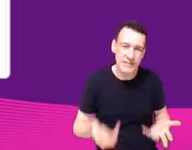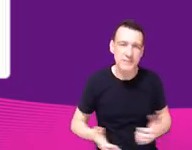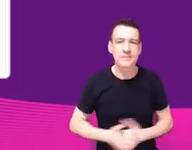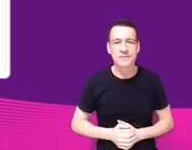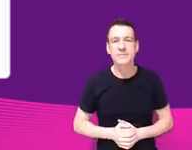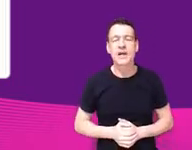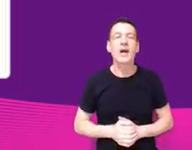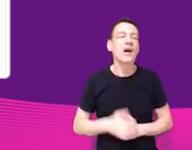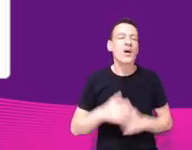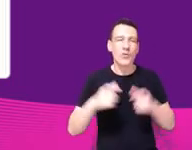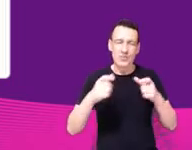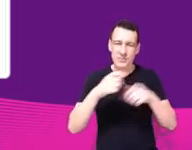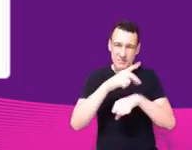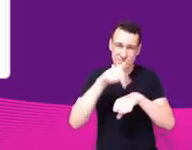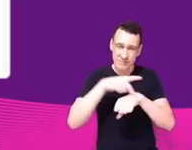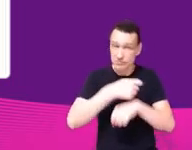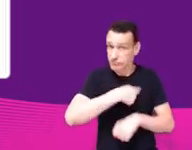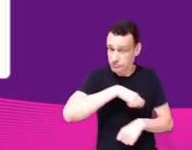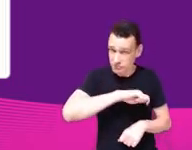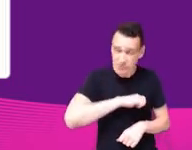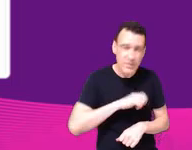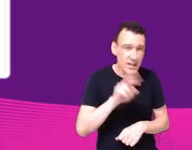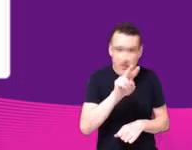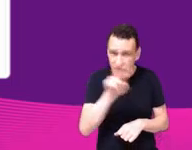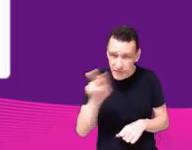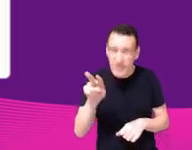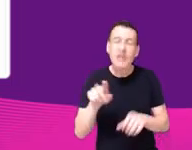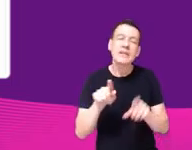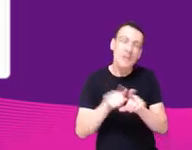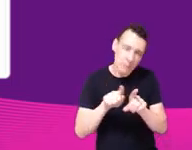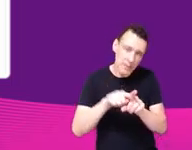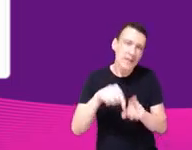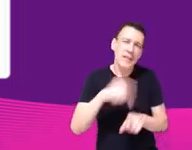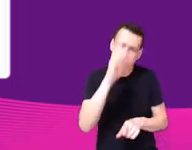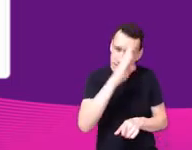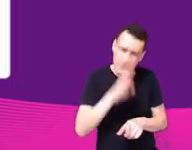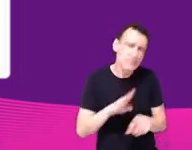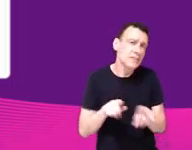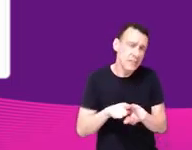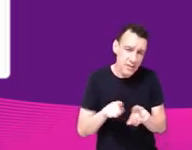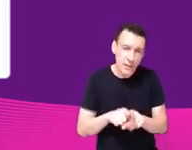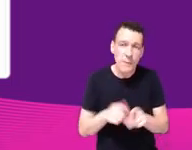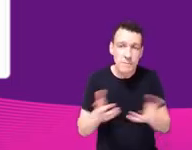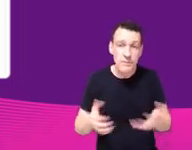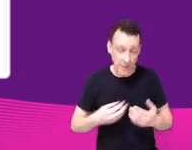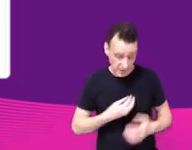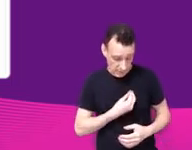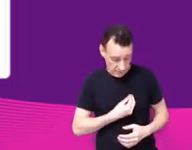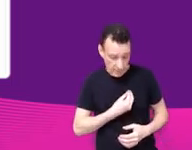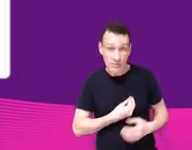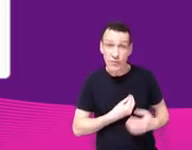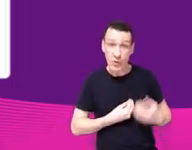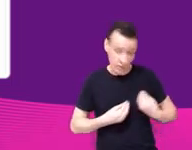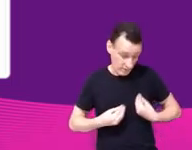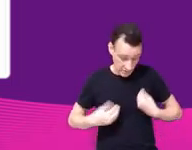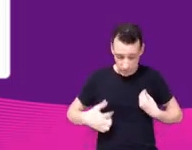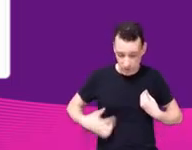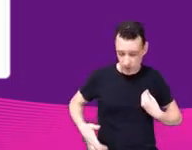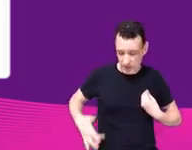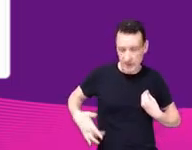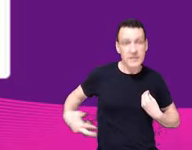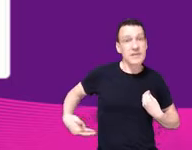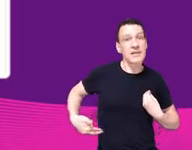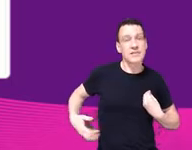estamos observando no Brasil também é uma diminuição no número absoluto de transplantes com doadores vivos, né, que vem acontecendo aí